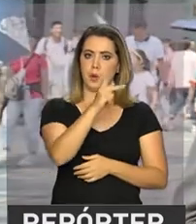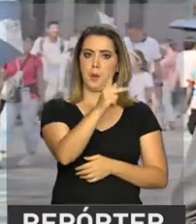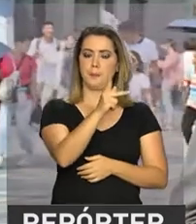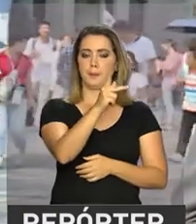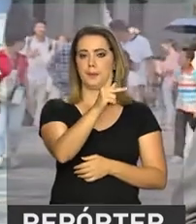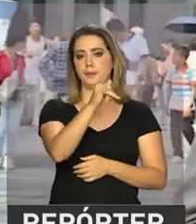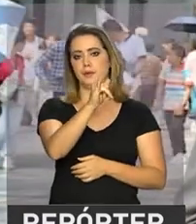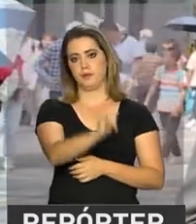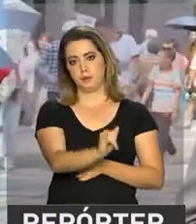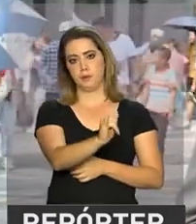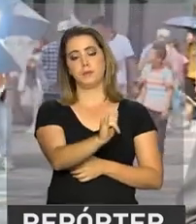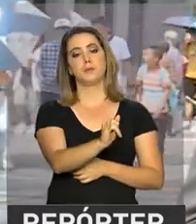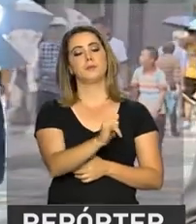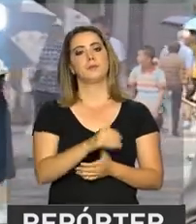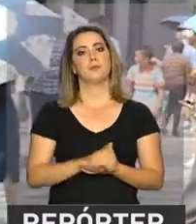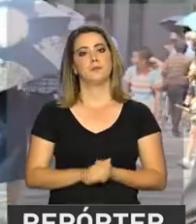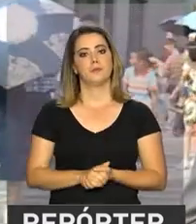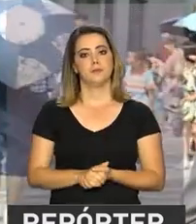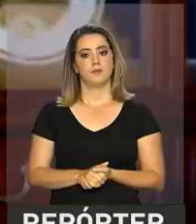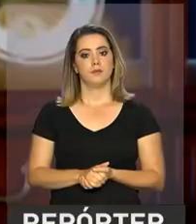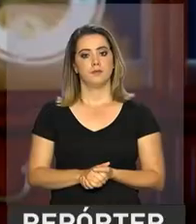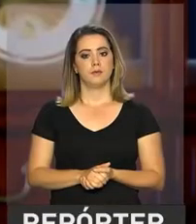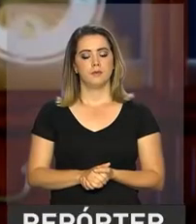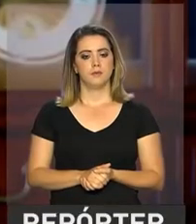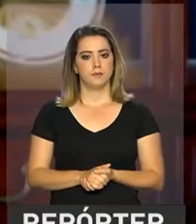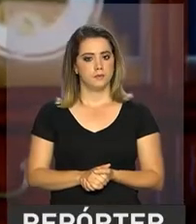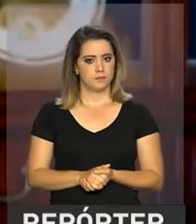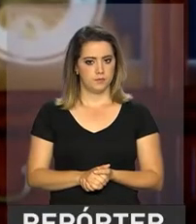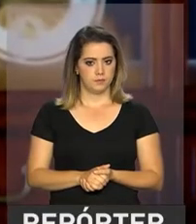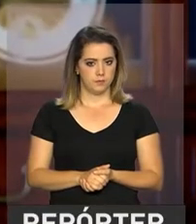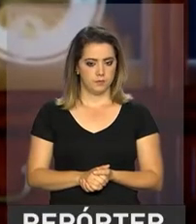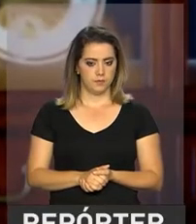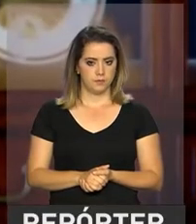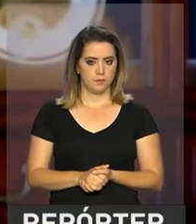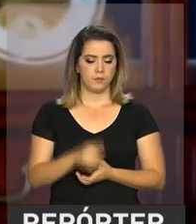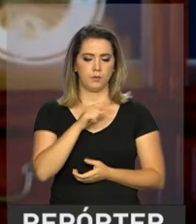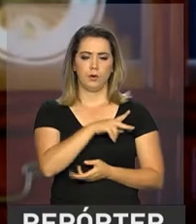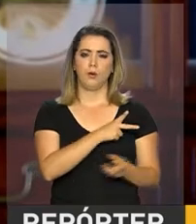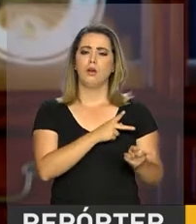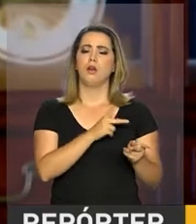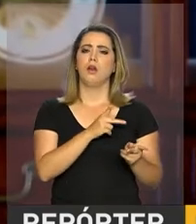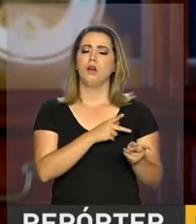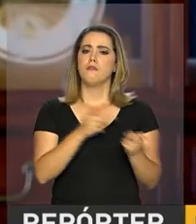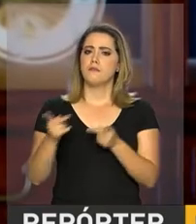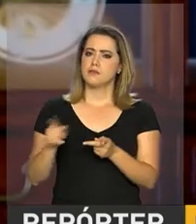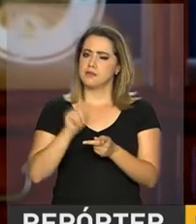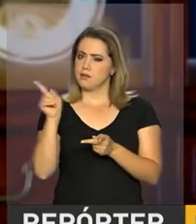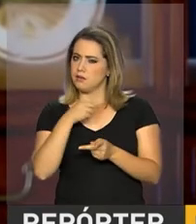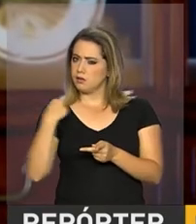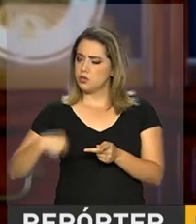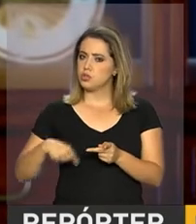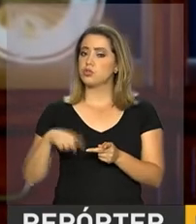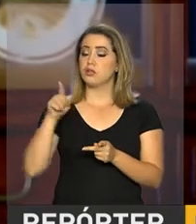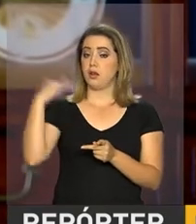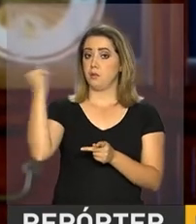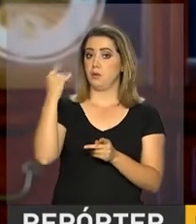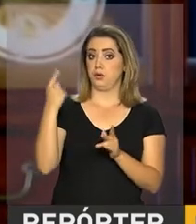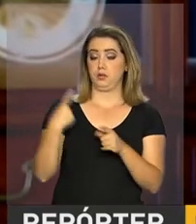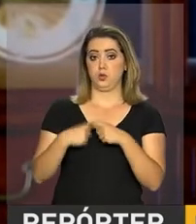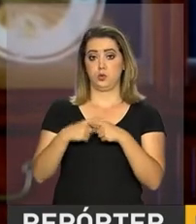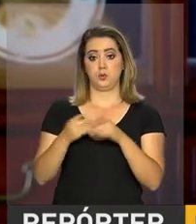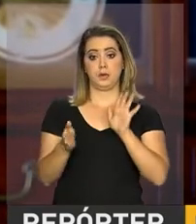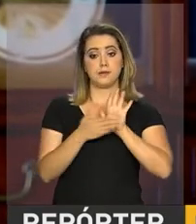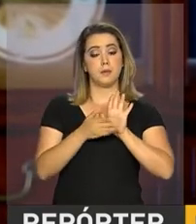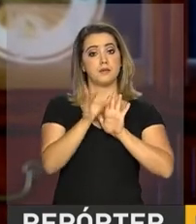parcerias de investimentos do governo federal um ponto importante da visita é apresentar aos investidores chineses os novos projetos